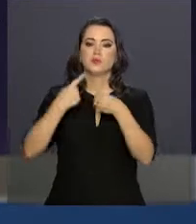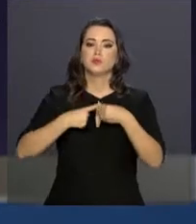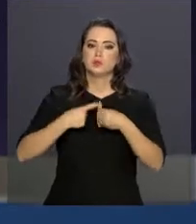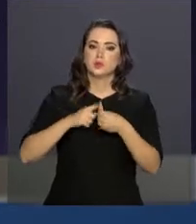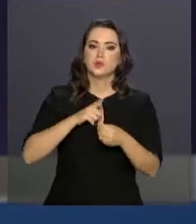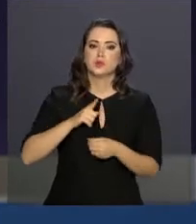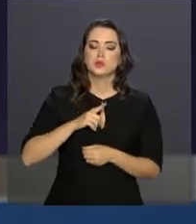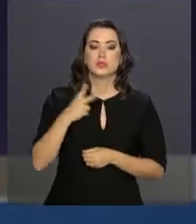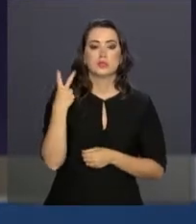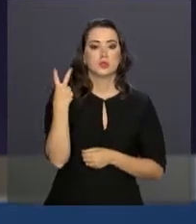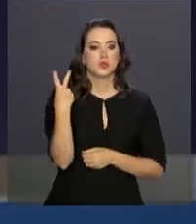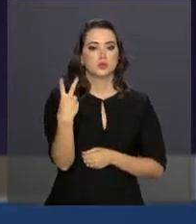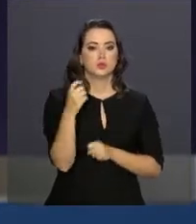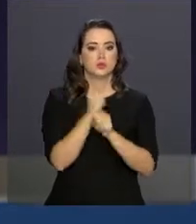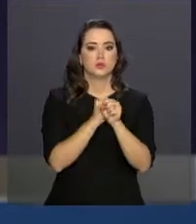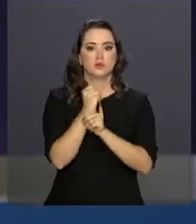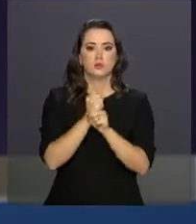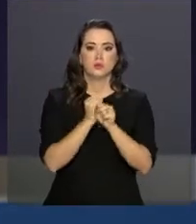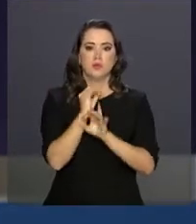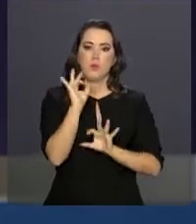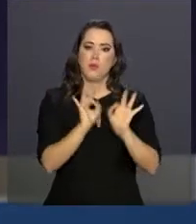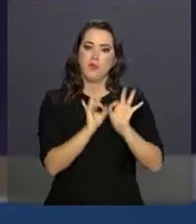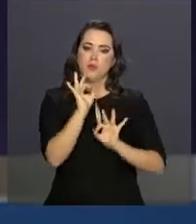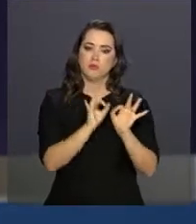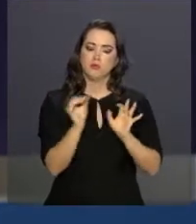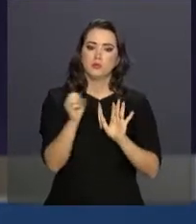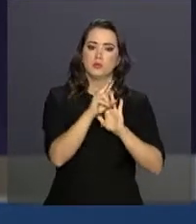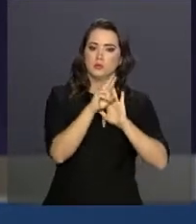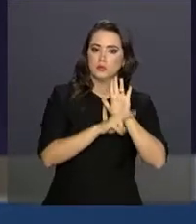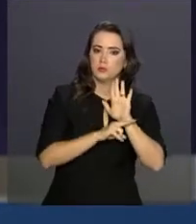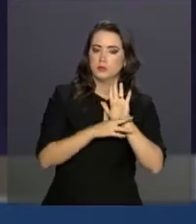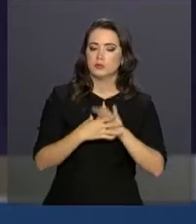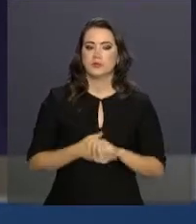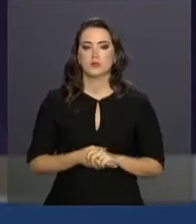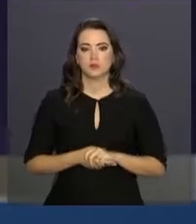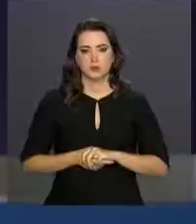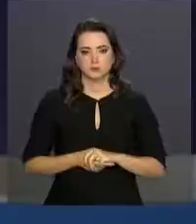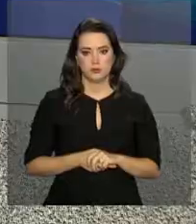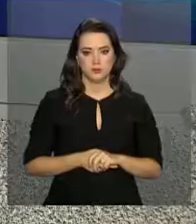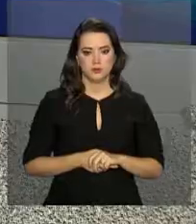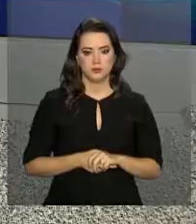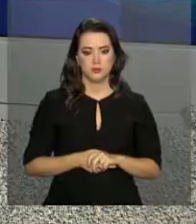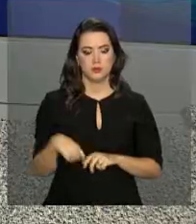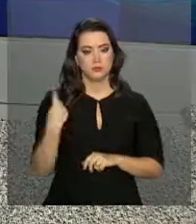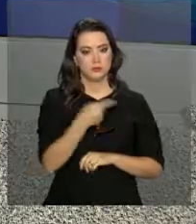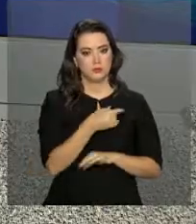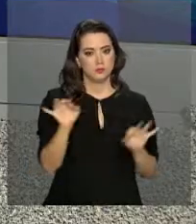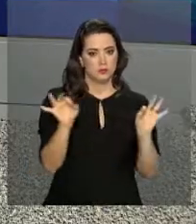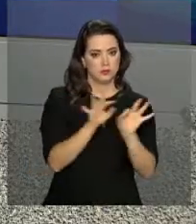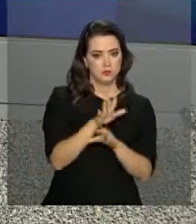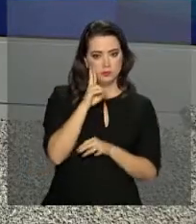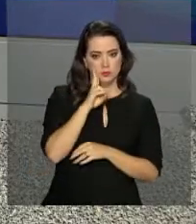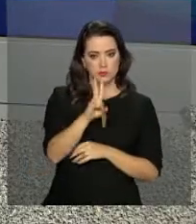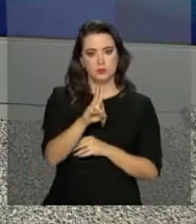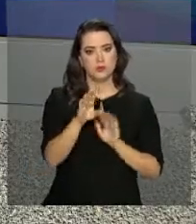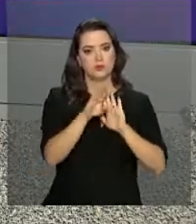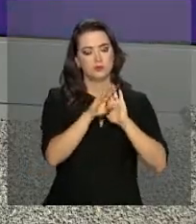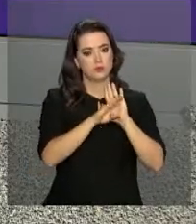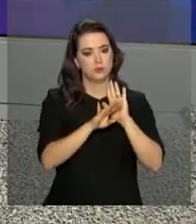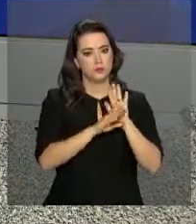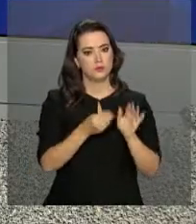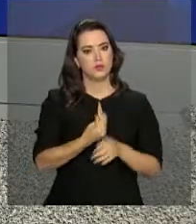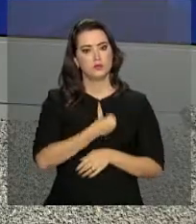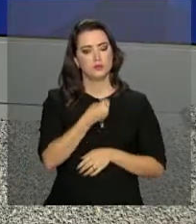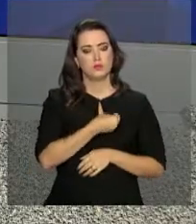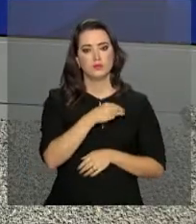estados e municípios vão ter até dois anos para se adequar às novas regras nós ficamos por aqui você acompanha nossa